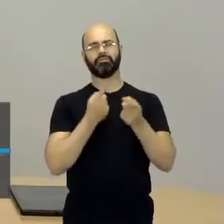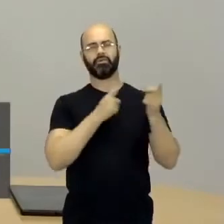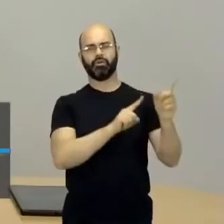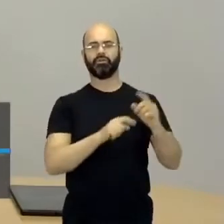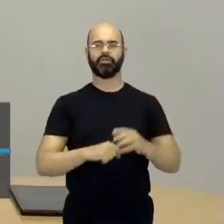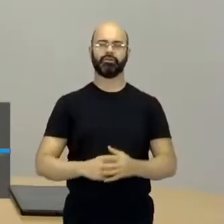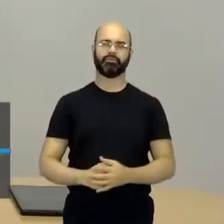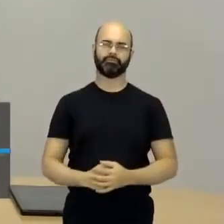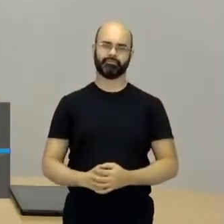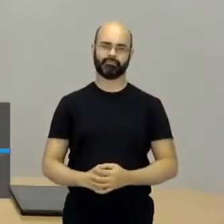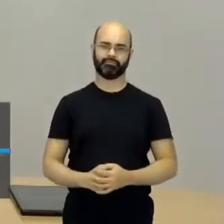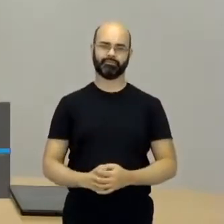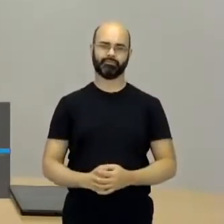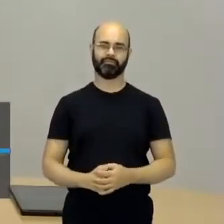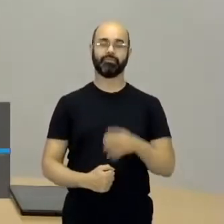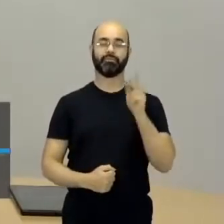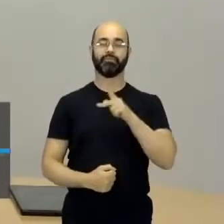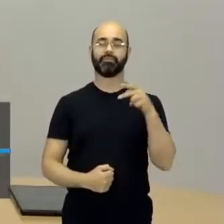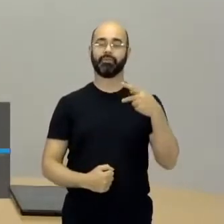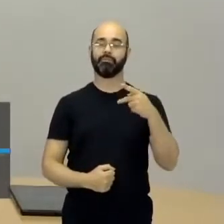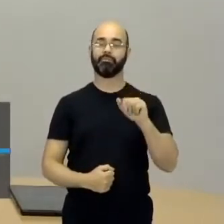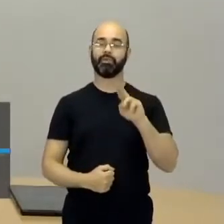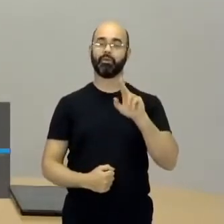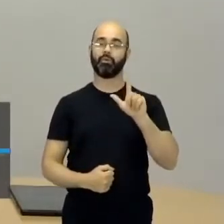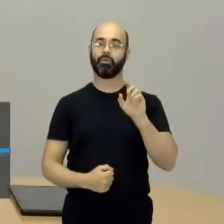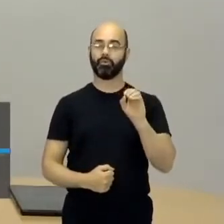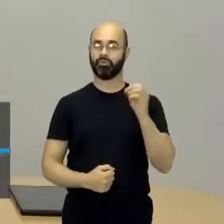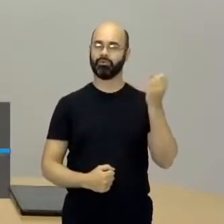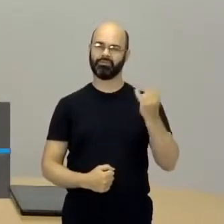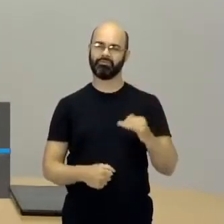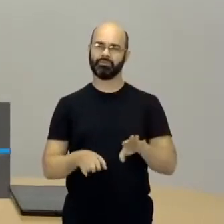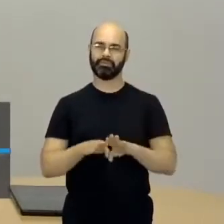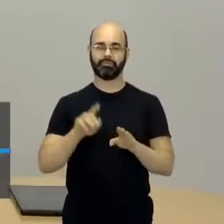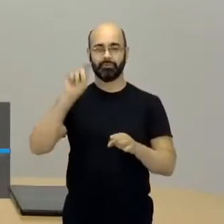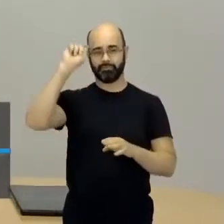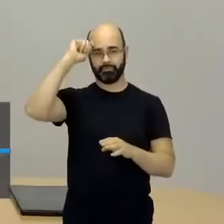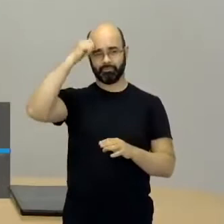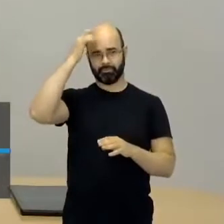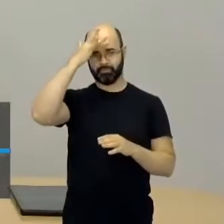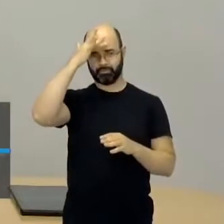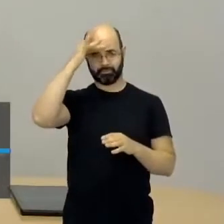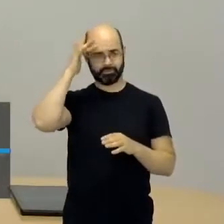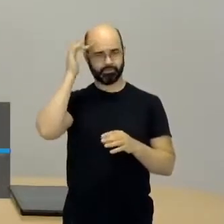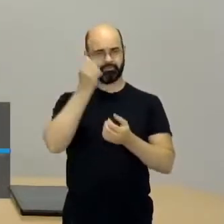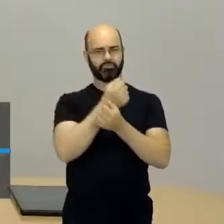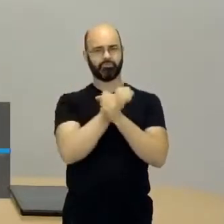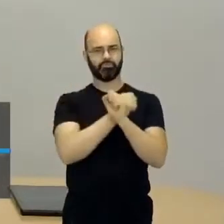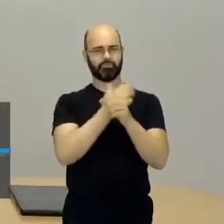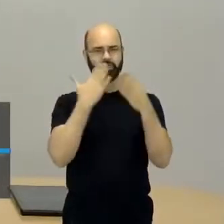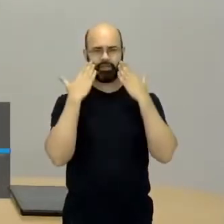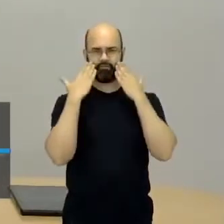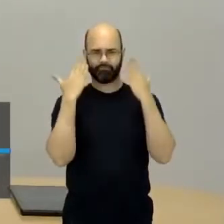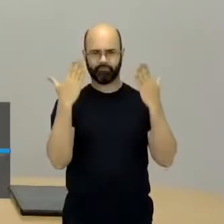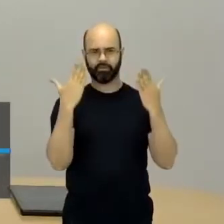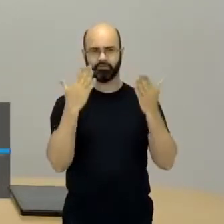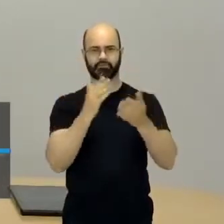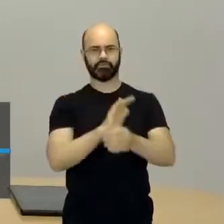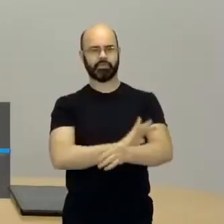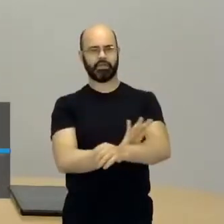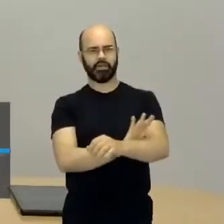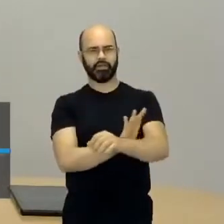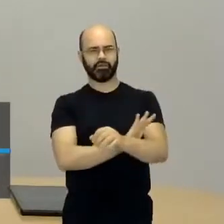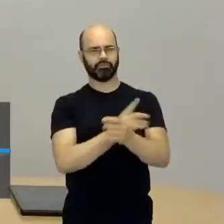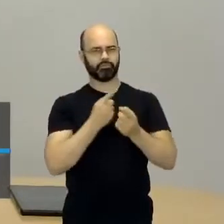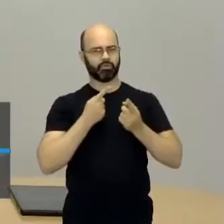também o comentário do professor Paulo, que ele diz as lutas dos negros que existem hoje contra o racismo velado existente na sociedade.